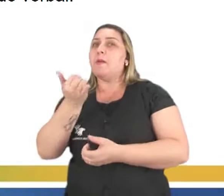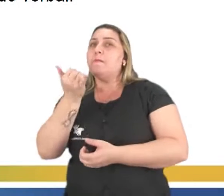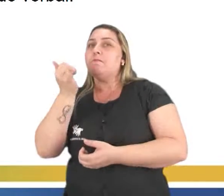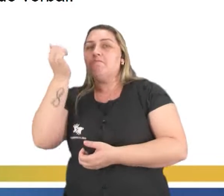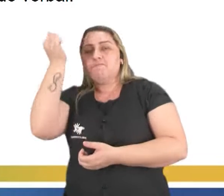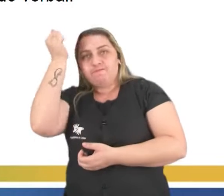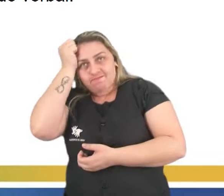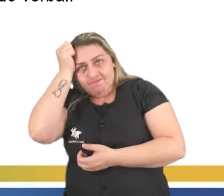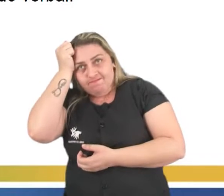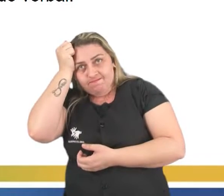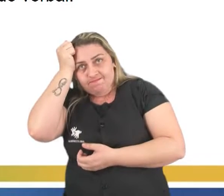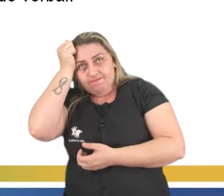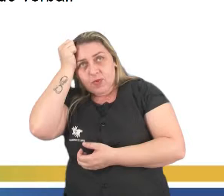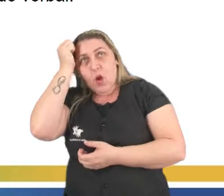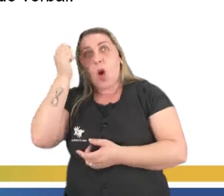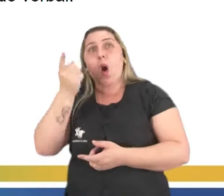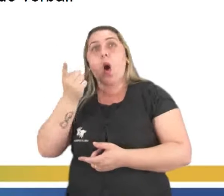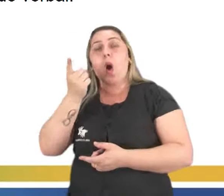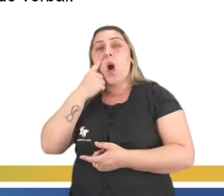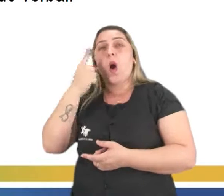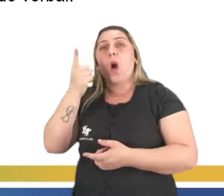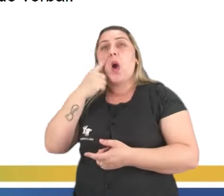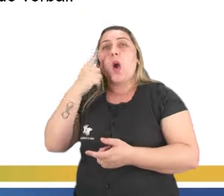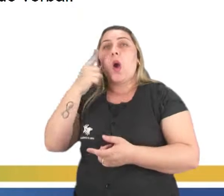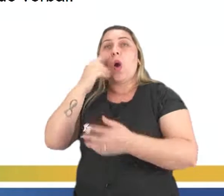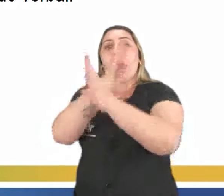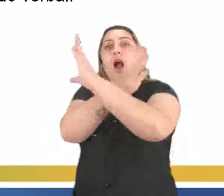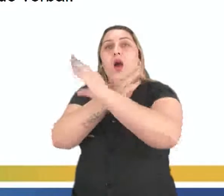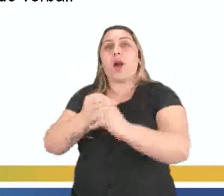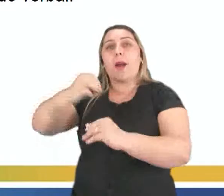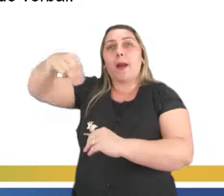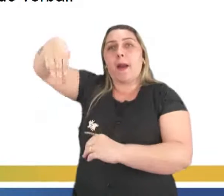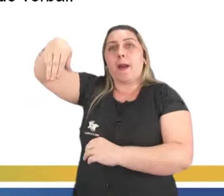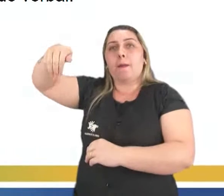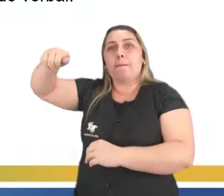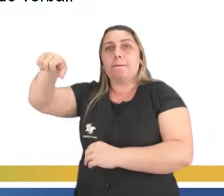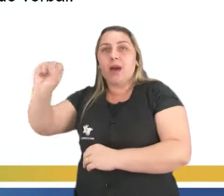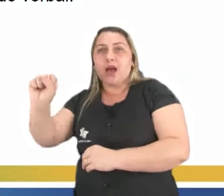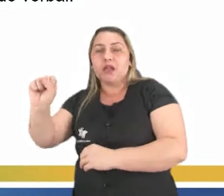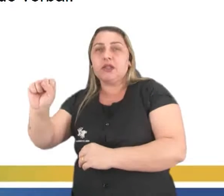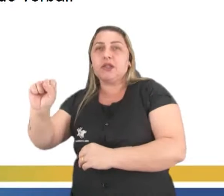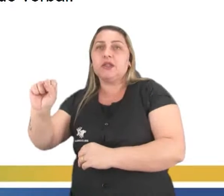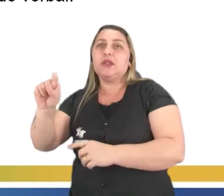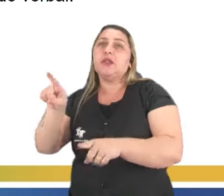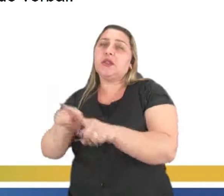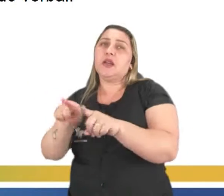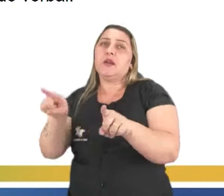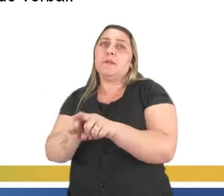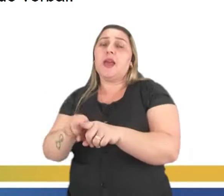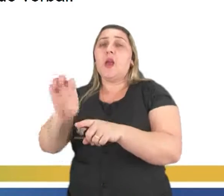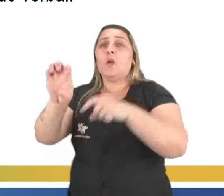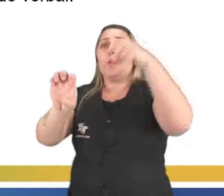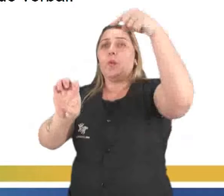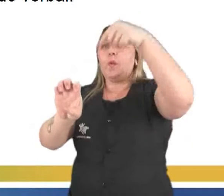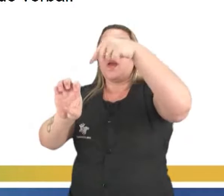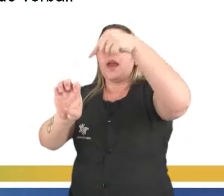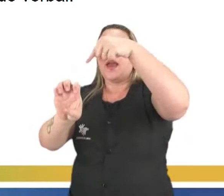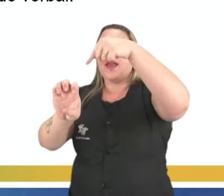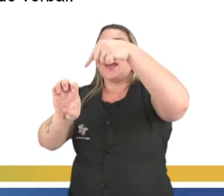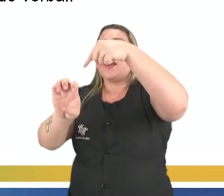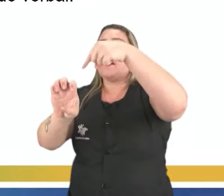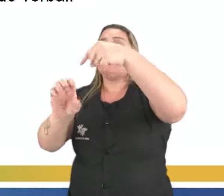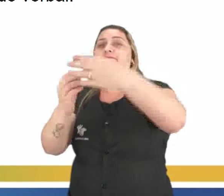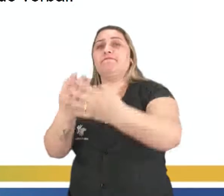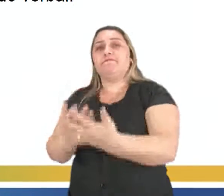atrás. Olha o mas, a conjunção adversativa. E o comprometido, esse não podia